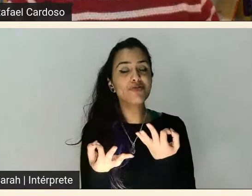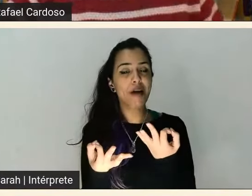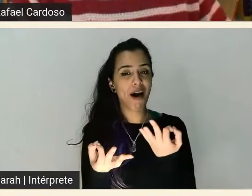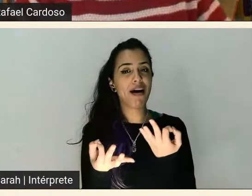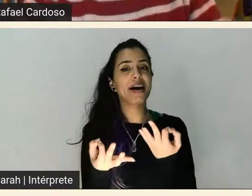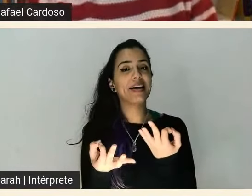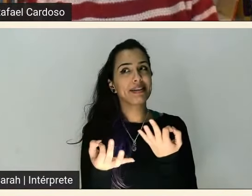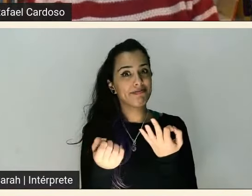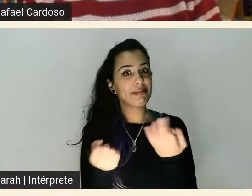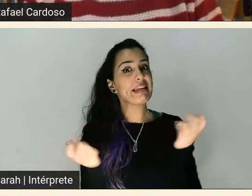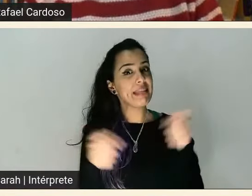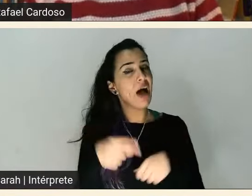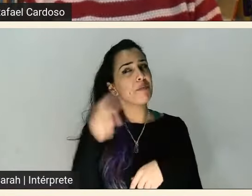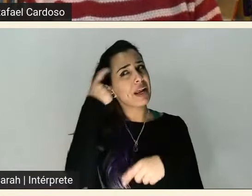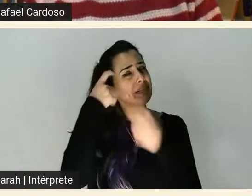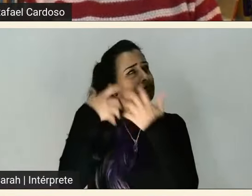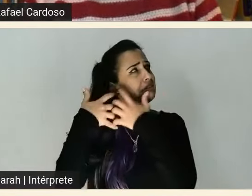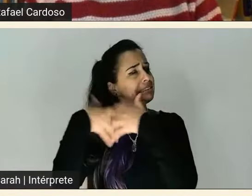muito o que pensar.